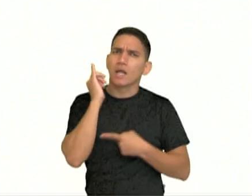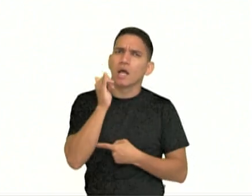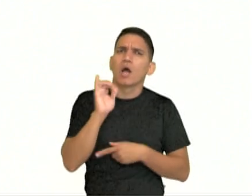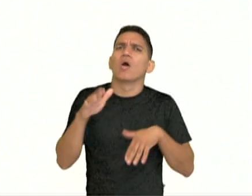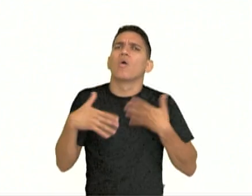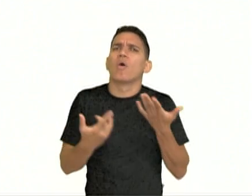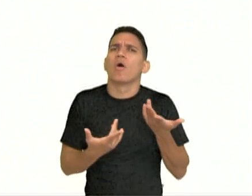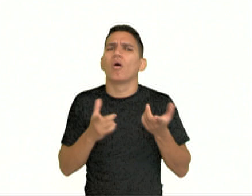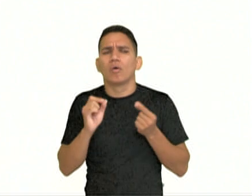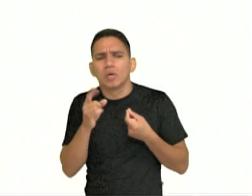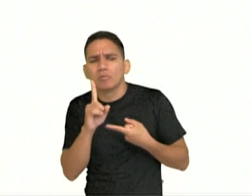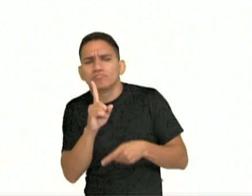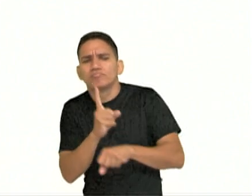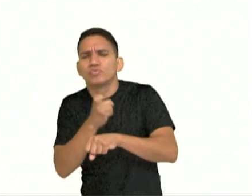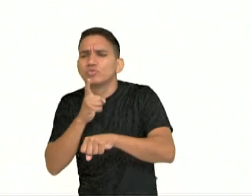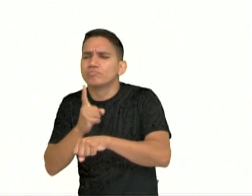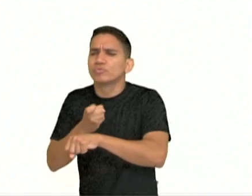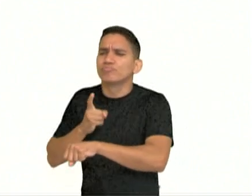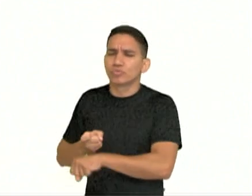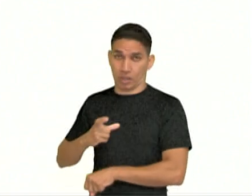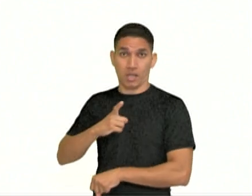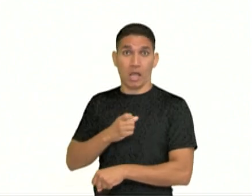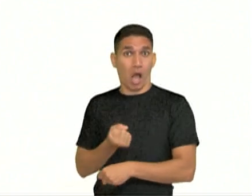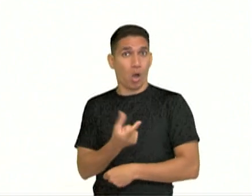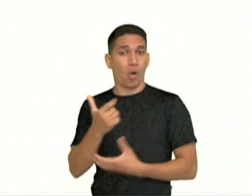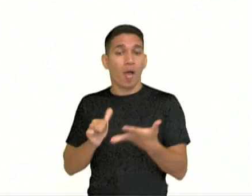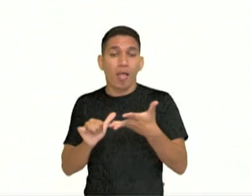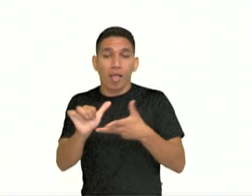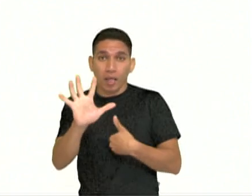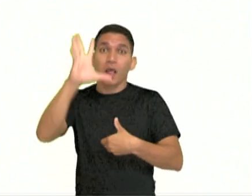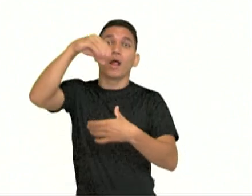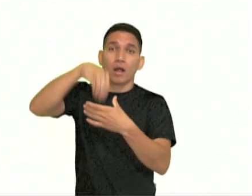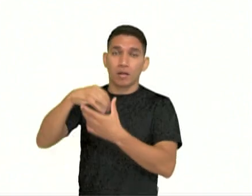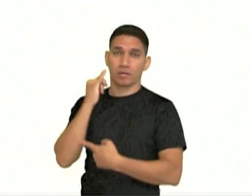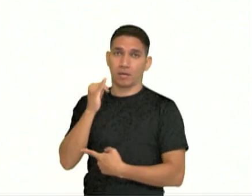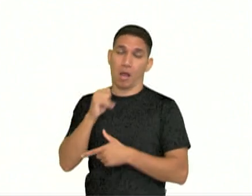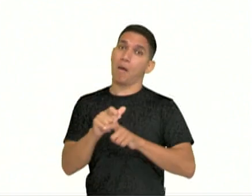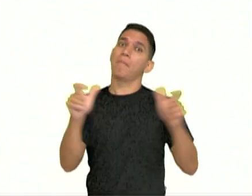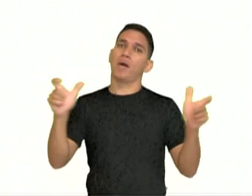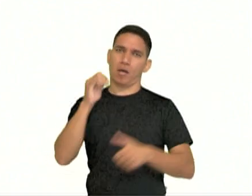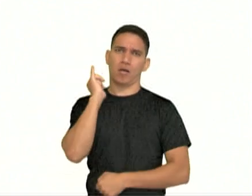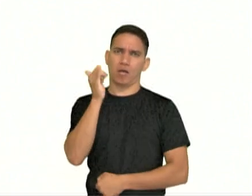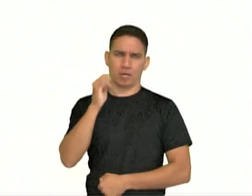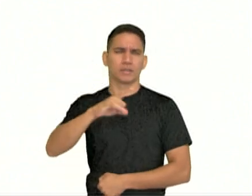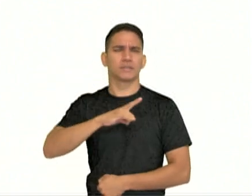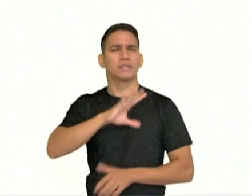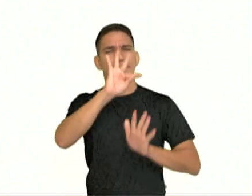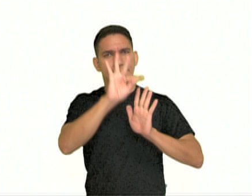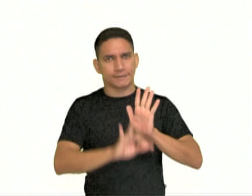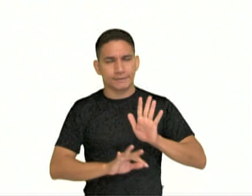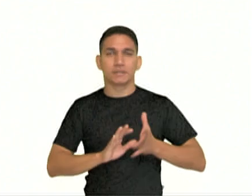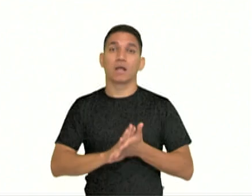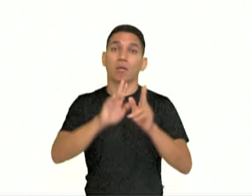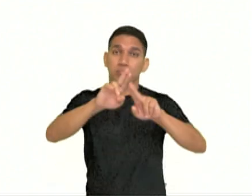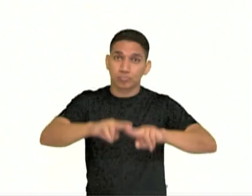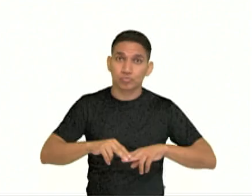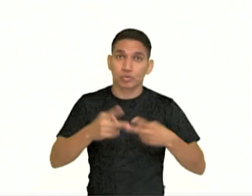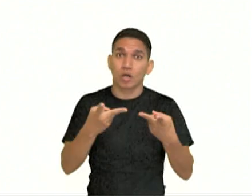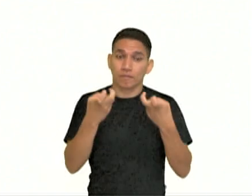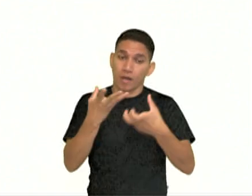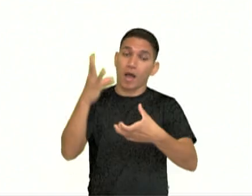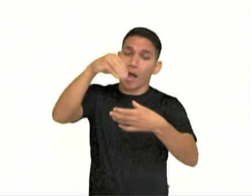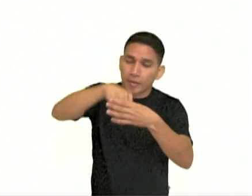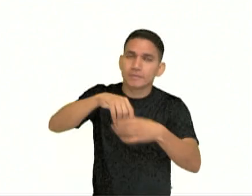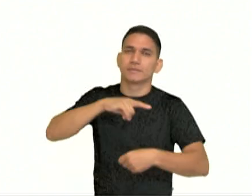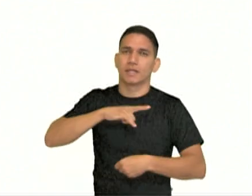eu consigo observar? Então, existem alguns elementos que fazem parte da grande maioria, né, dos nossos textos. Então, eles vão se fazer presente